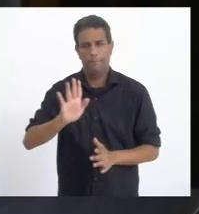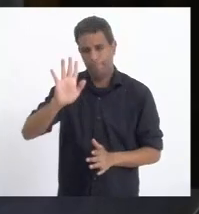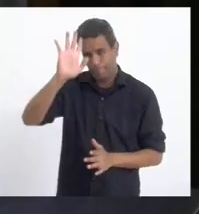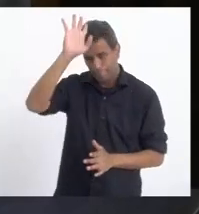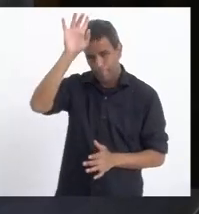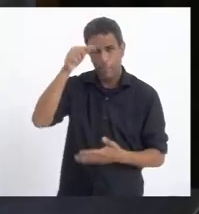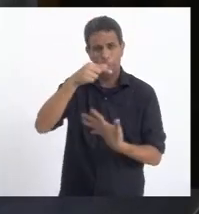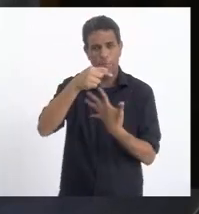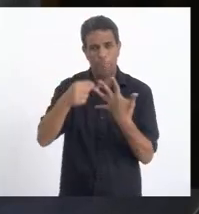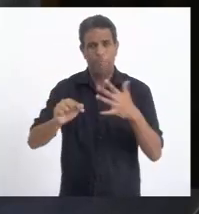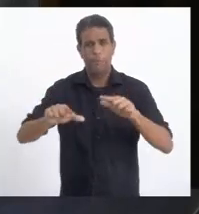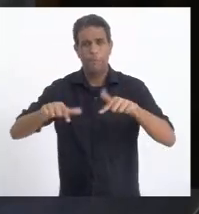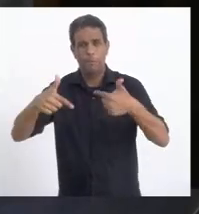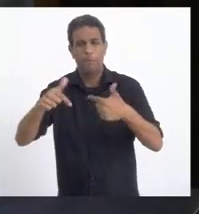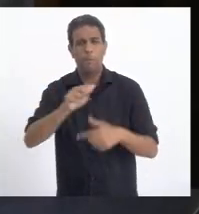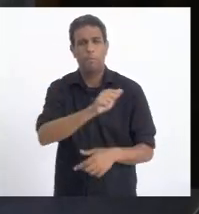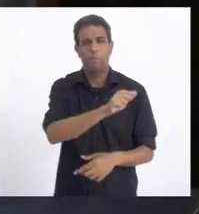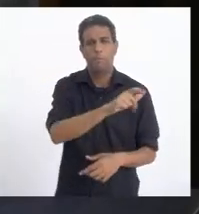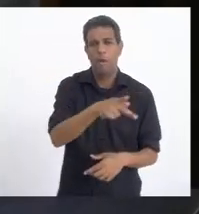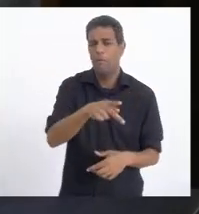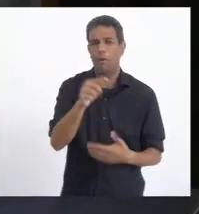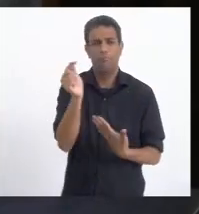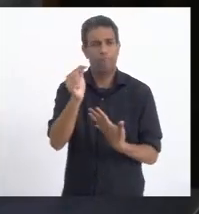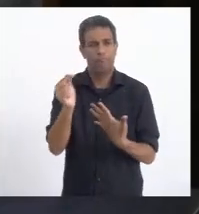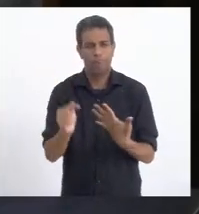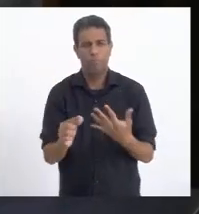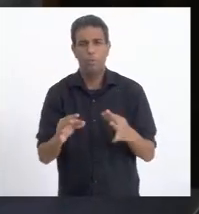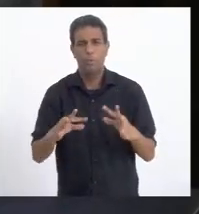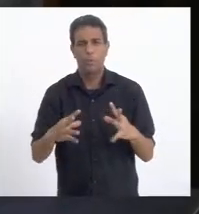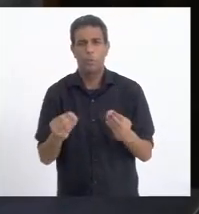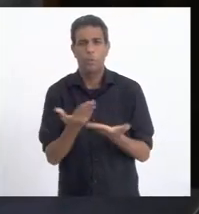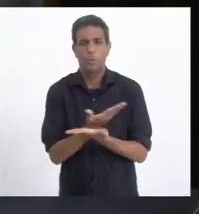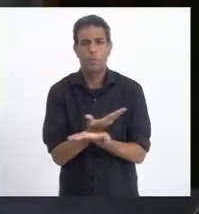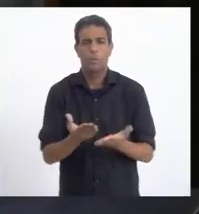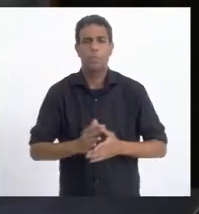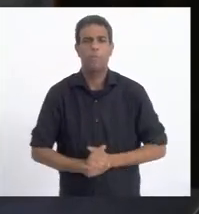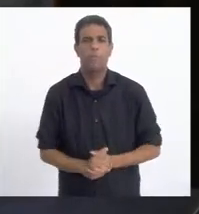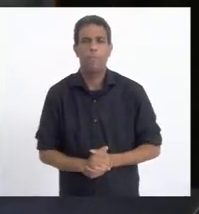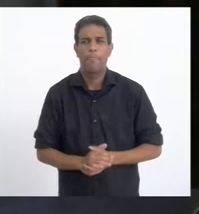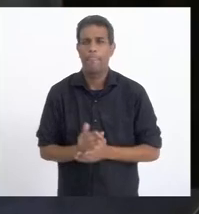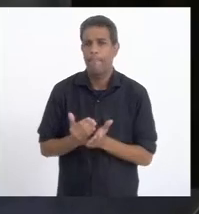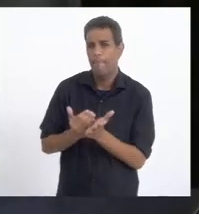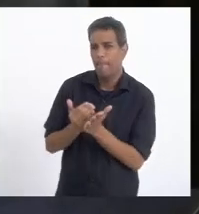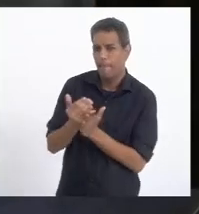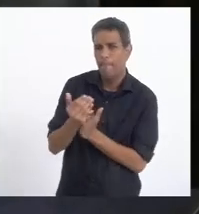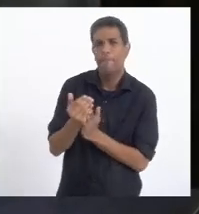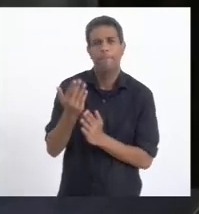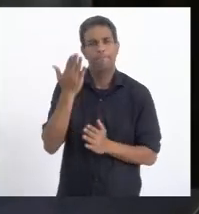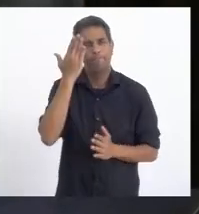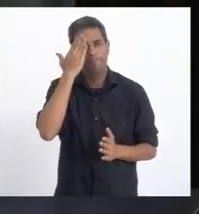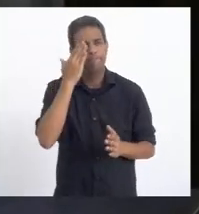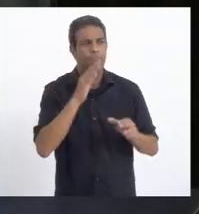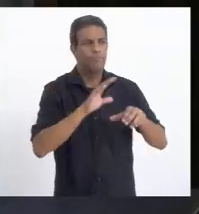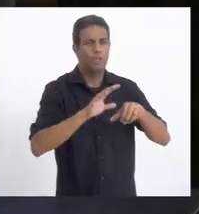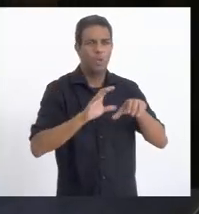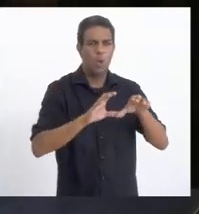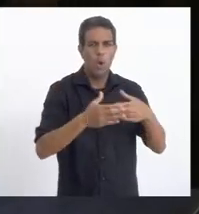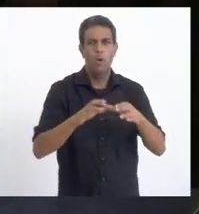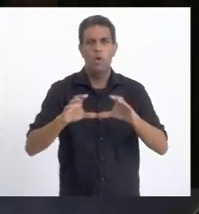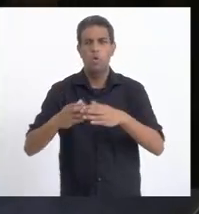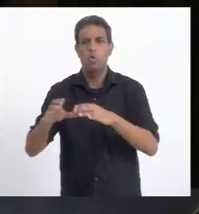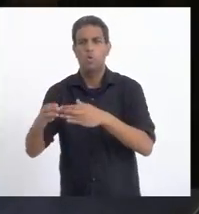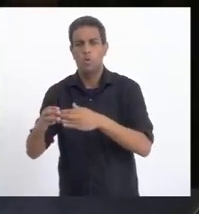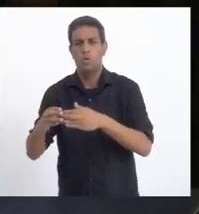Bombeiros ativos inativos e pensionistas e é realmente a gente é o top 10 da Nilce sabe onde que é o soft comissões estavam funcionando